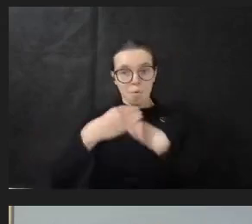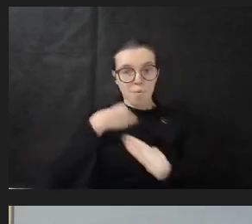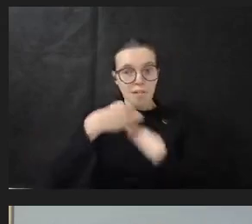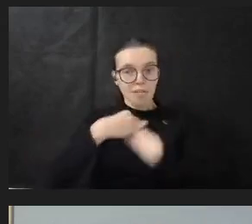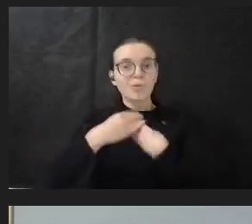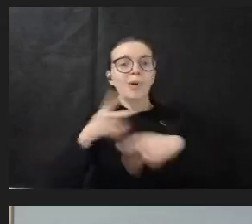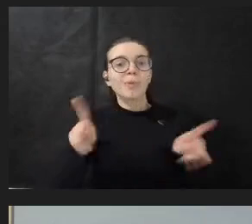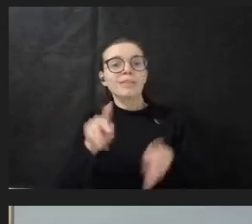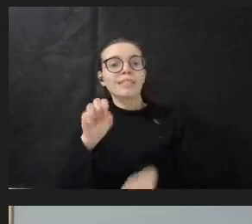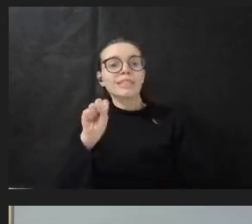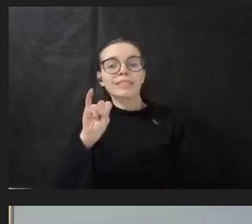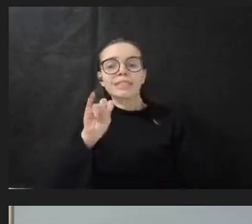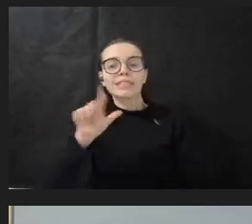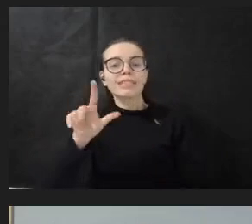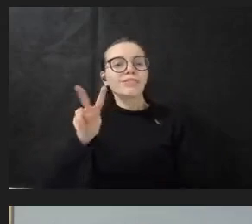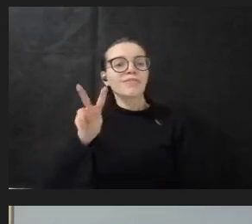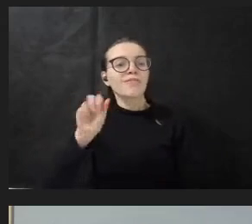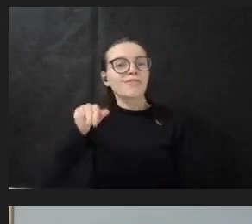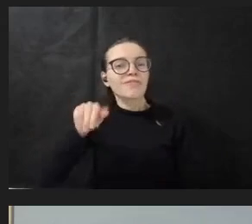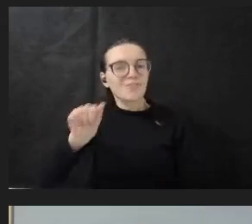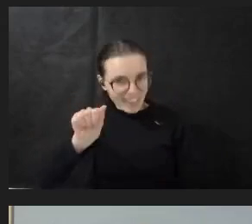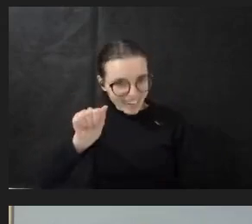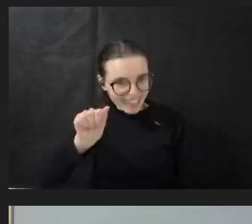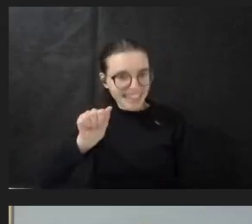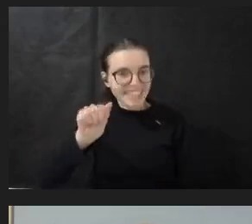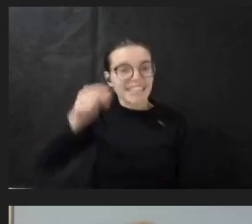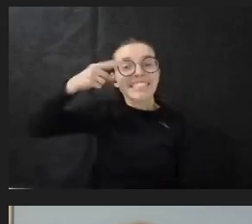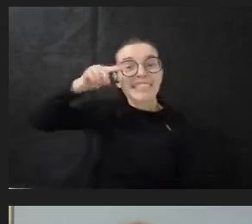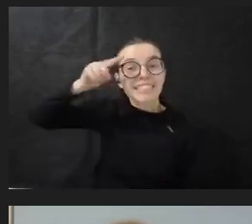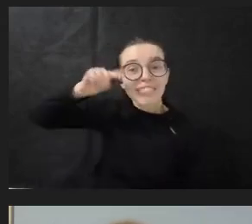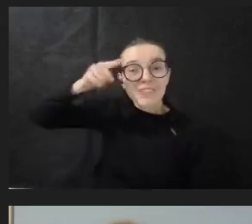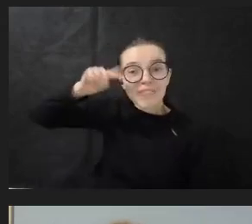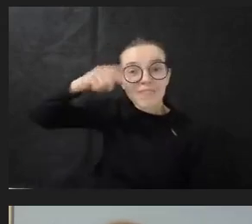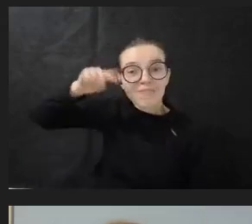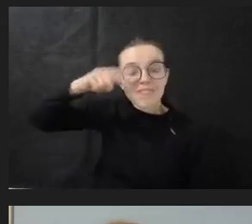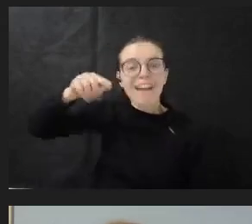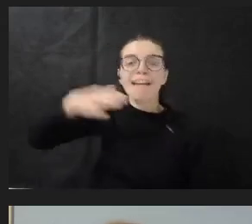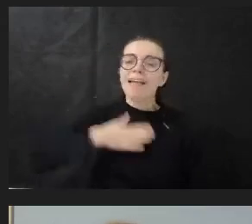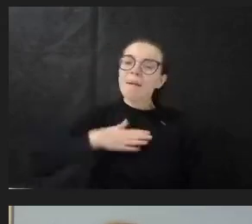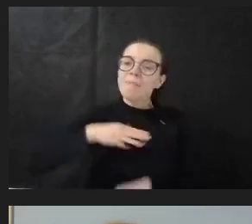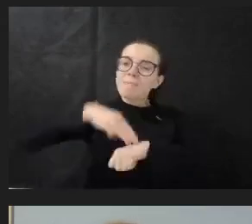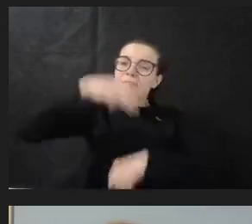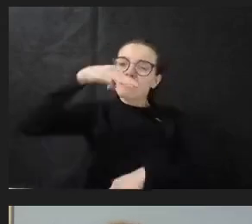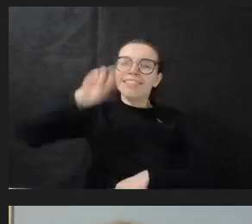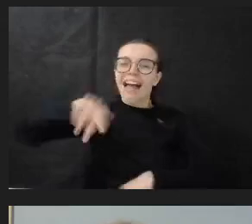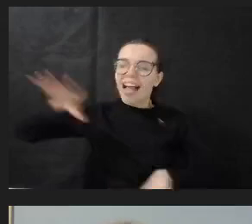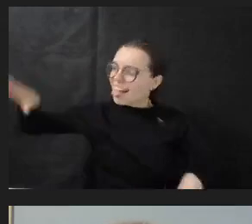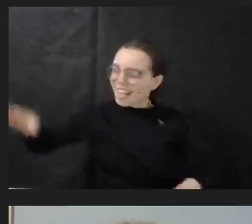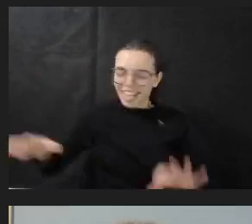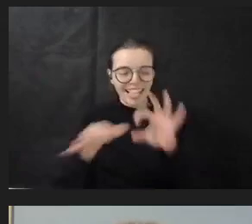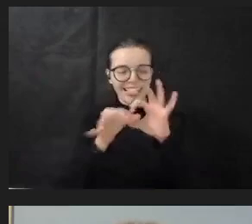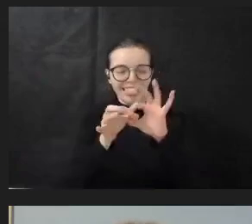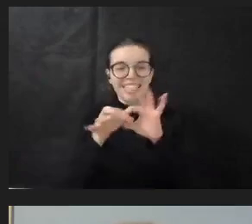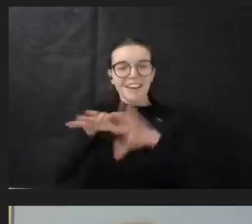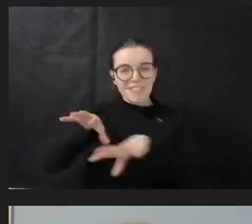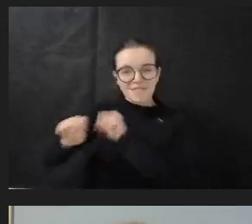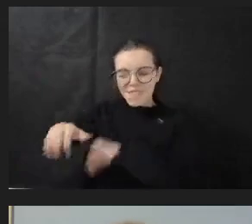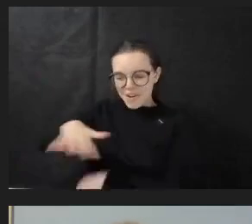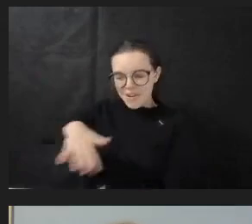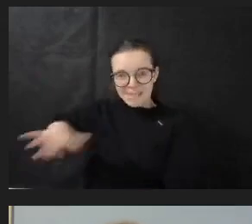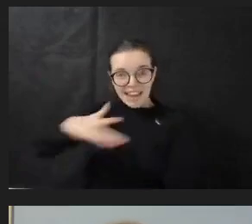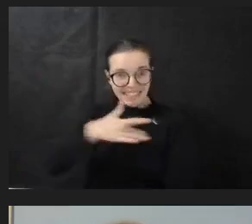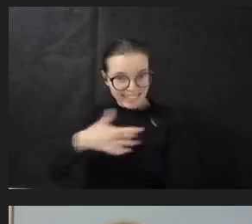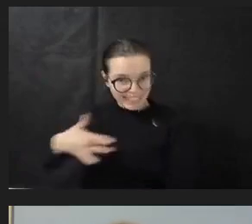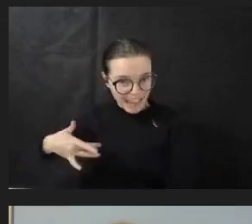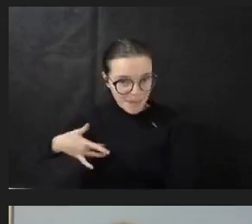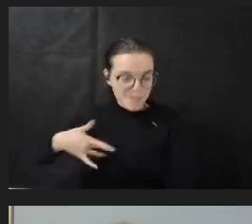Silvana, né? E justamente eu faço a minha pesquisa de mestrado somando as 2 áreas de formação, que é saúde